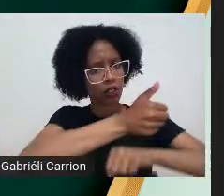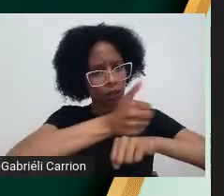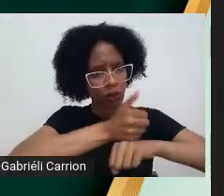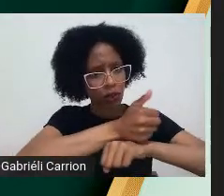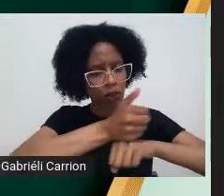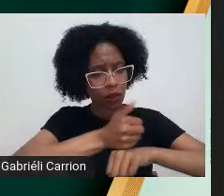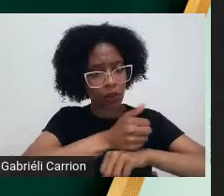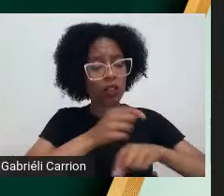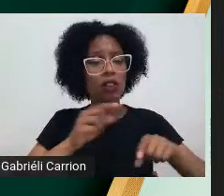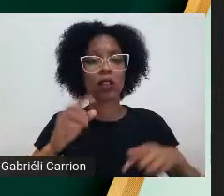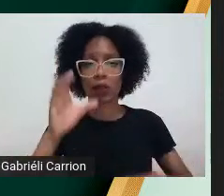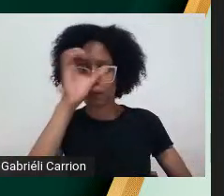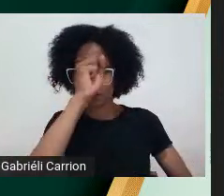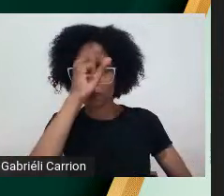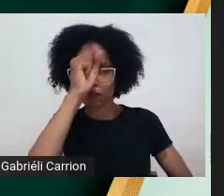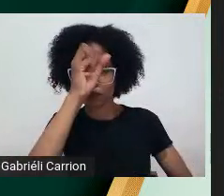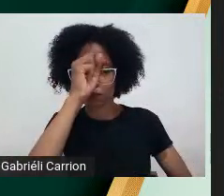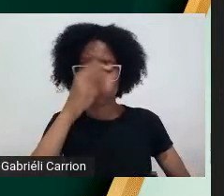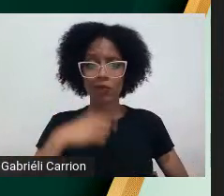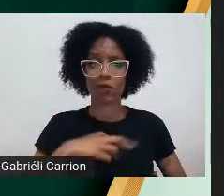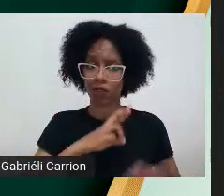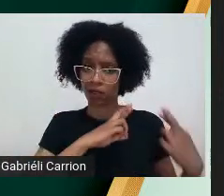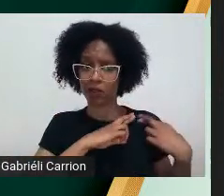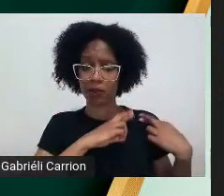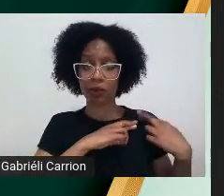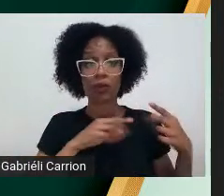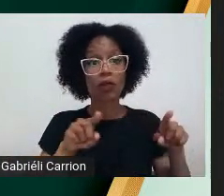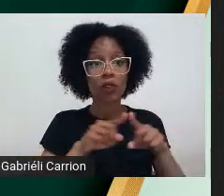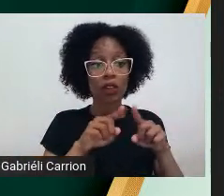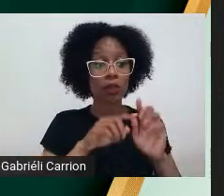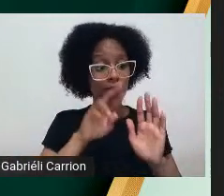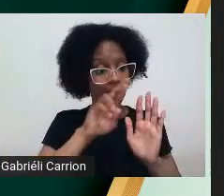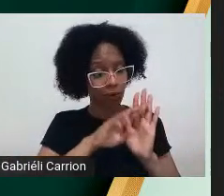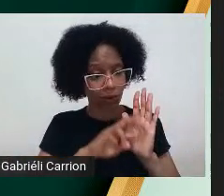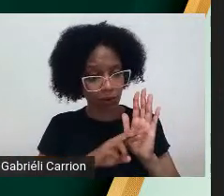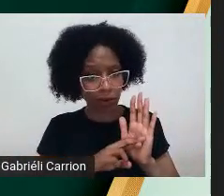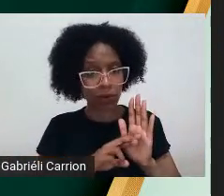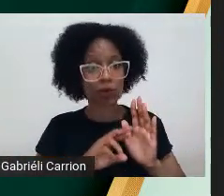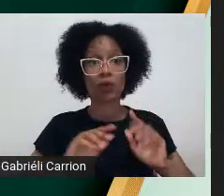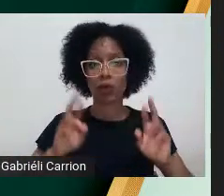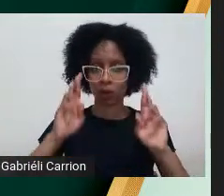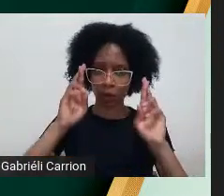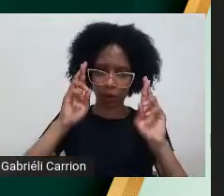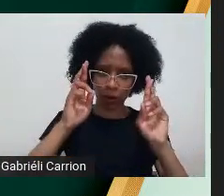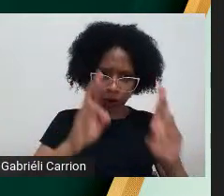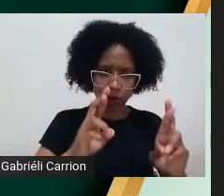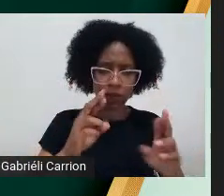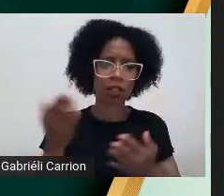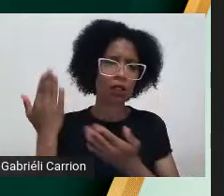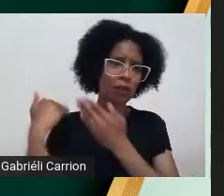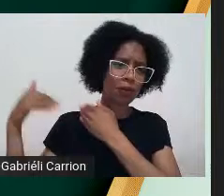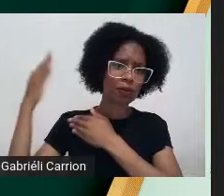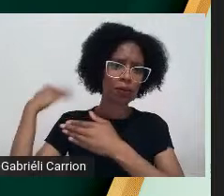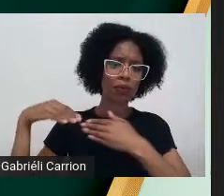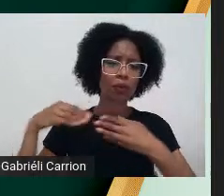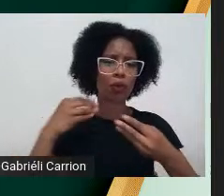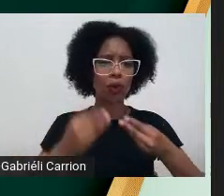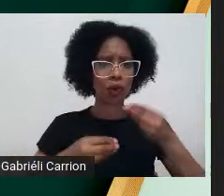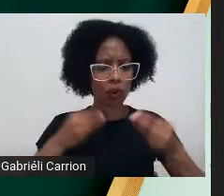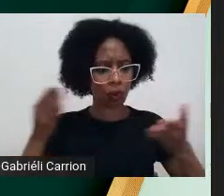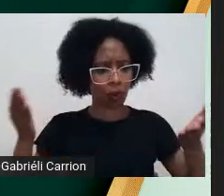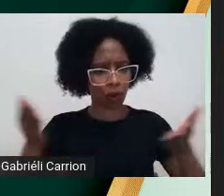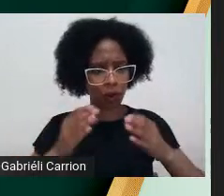execução de meus deveres, seguindo os ditames da minha consciência, honrando o legado de meus pais e mestres, em